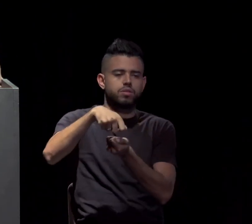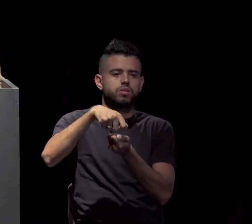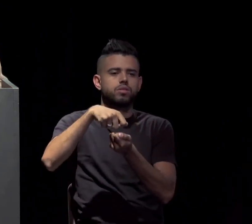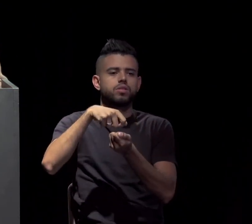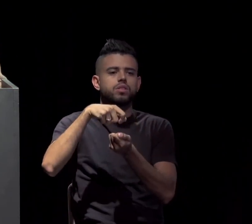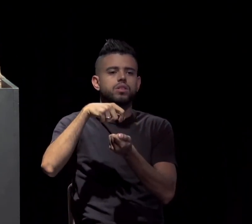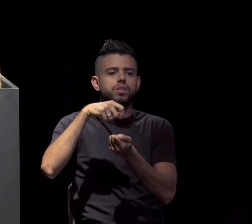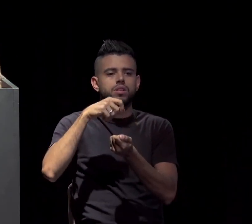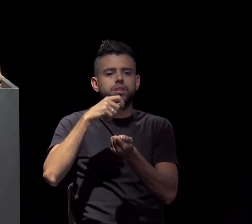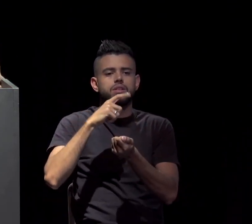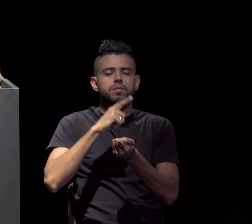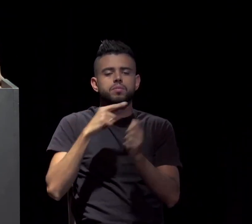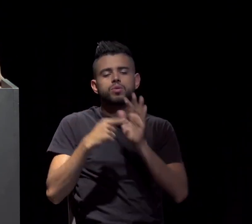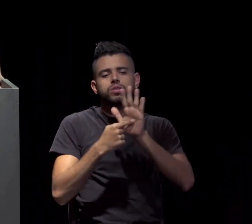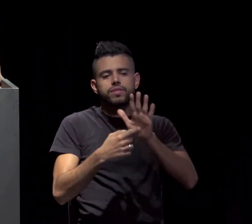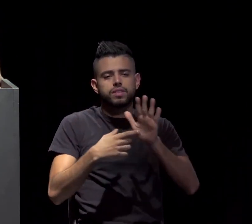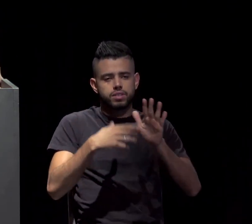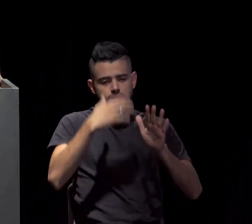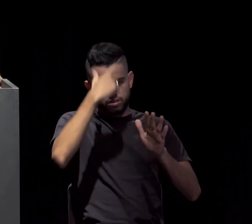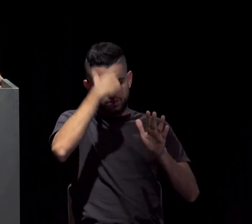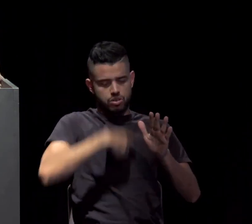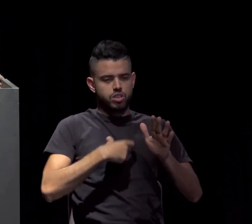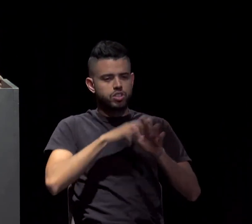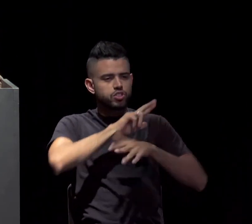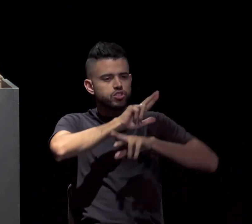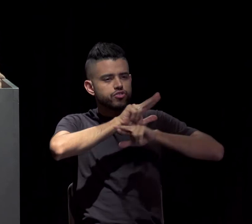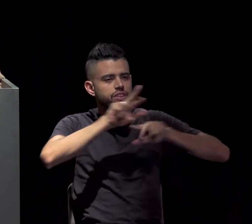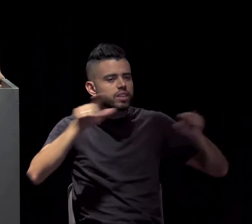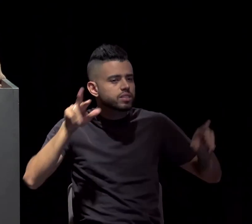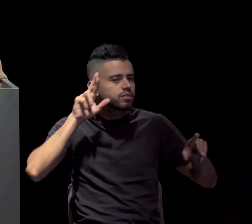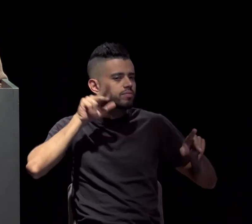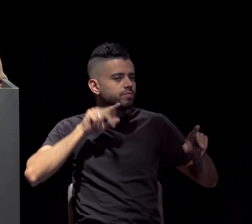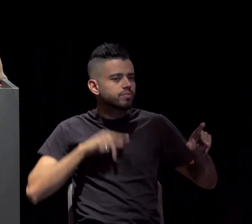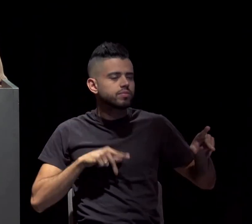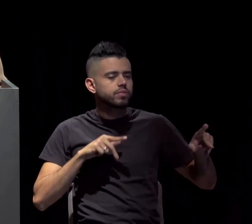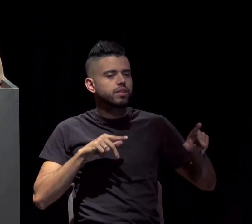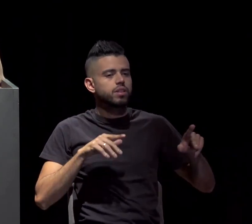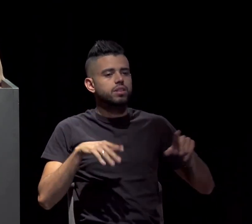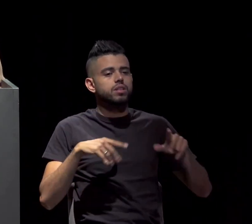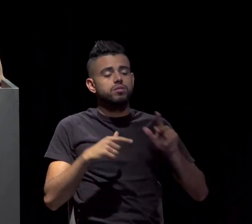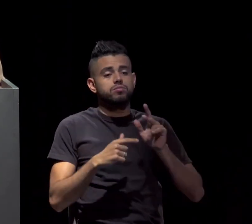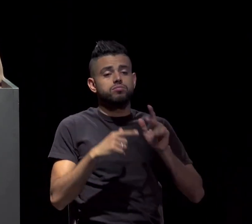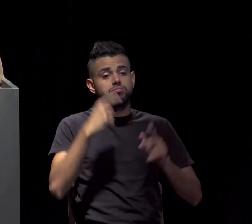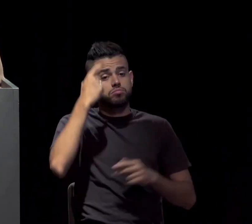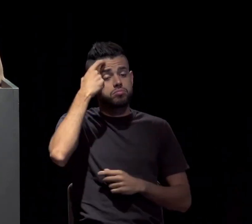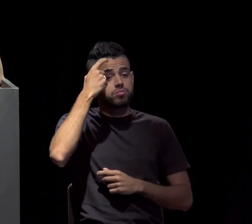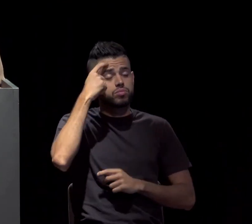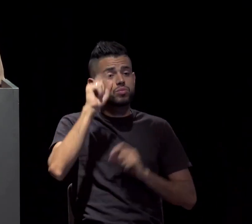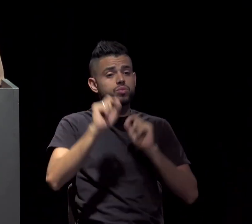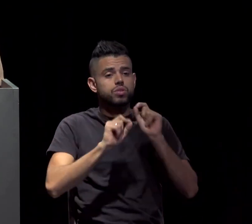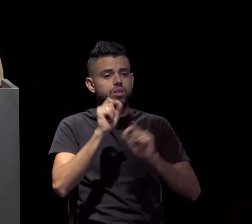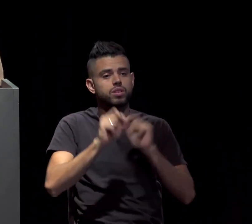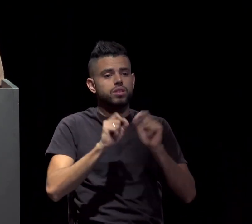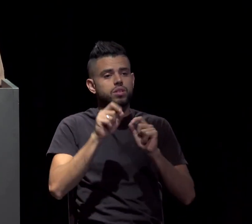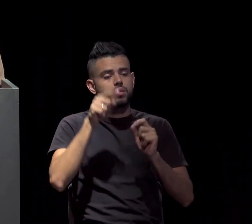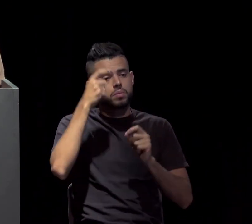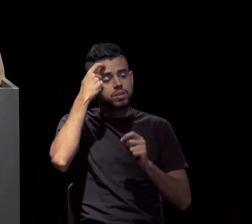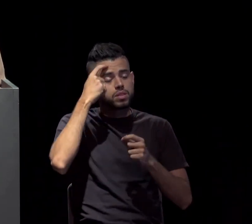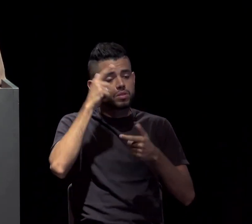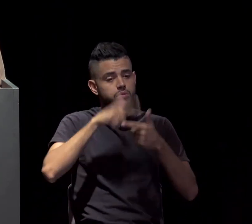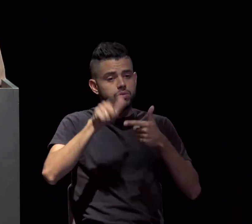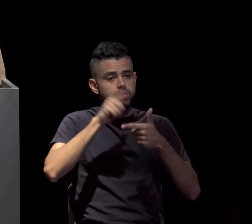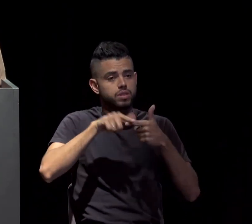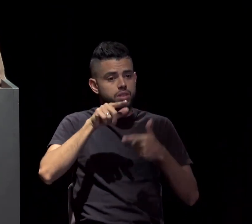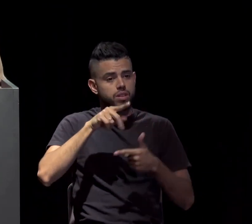vezes na diferença e na tensão das racialidades, os devotos do Congado me levam imediatamente a pensar nesse problema quando afirmam com todas